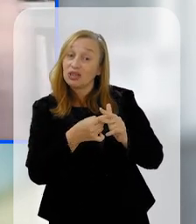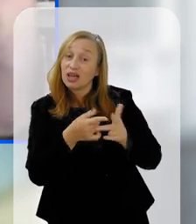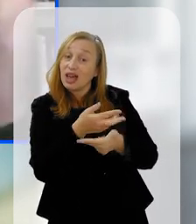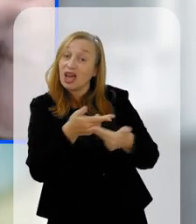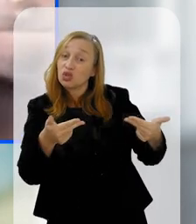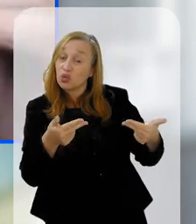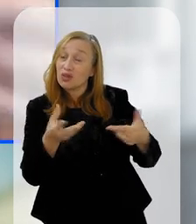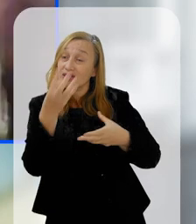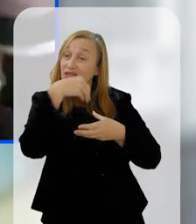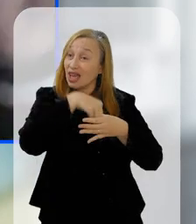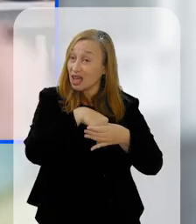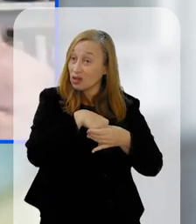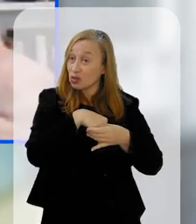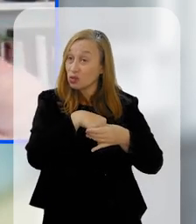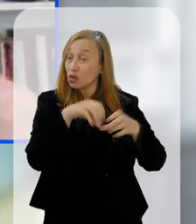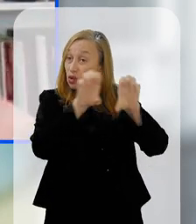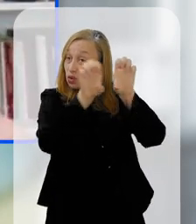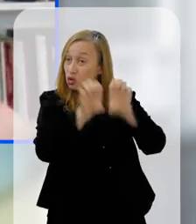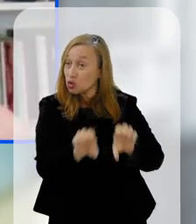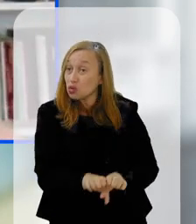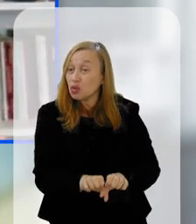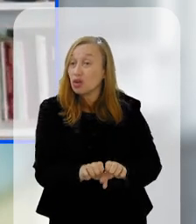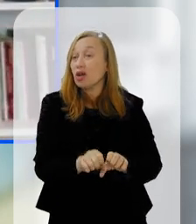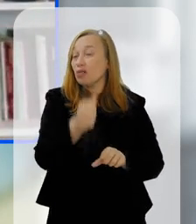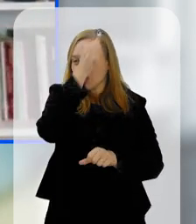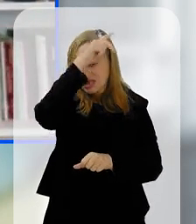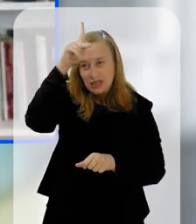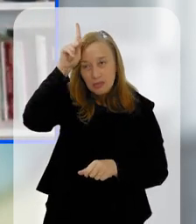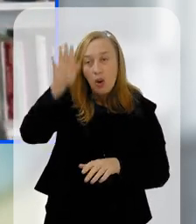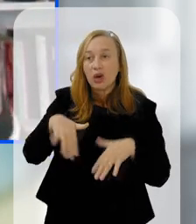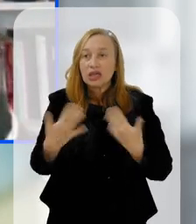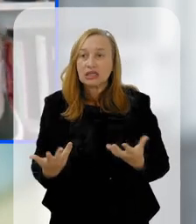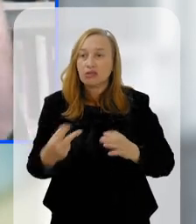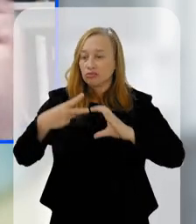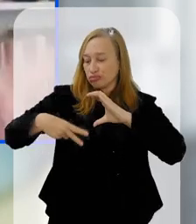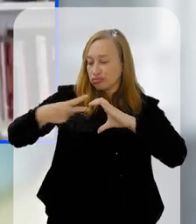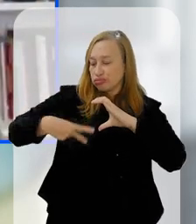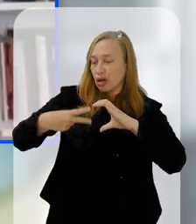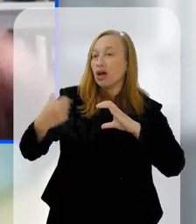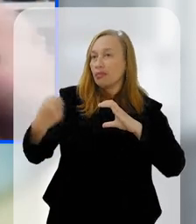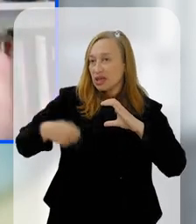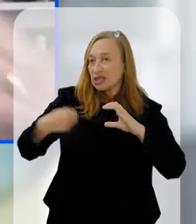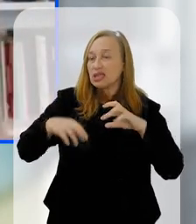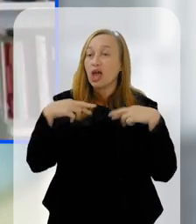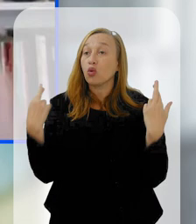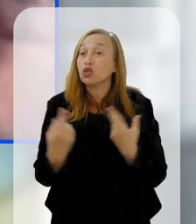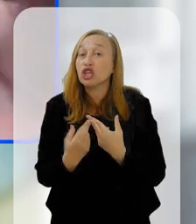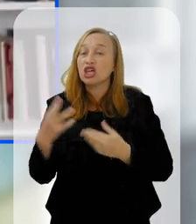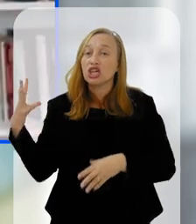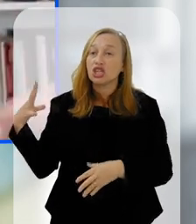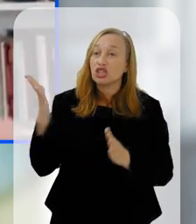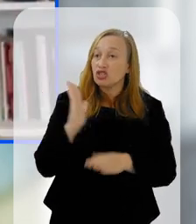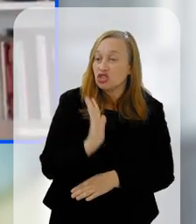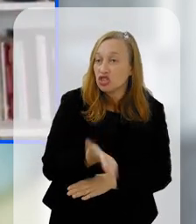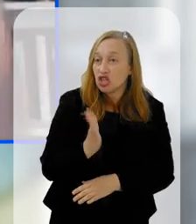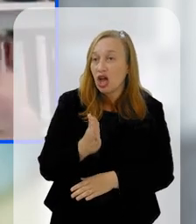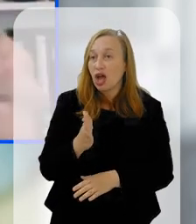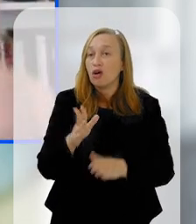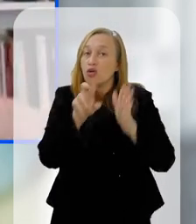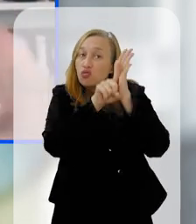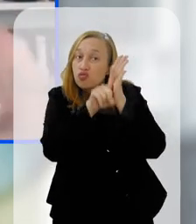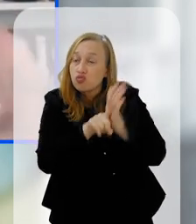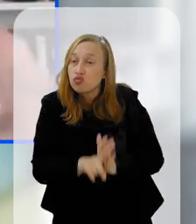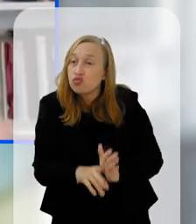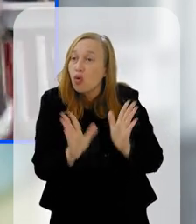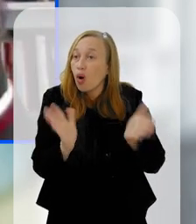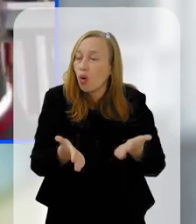alteradas significativamente primeiro dentro de uma estrutura municipal. Então, as câmaras de vereadores deveriam reunir já e fazer uma